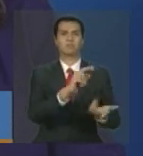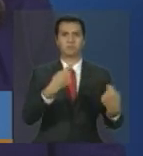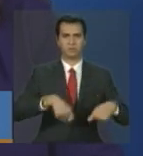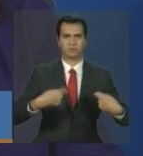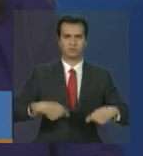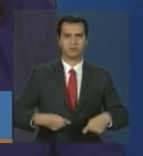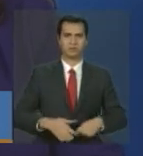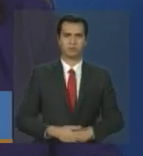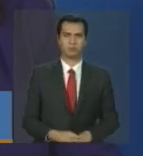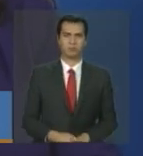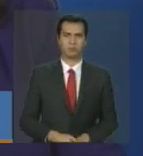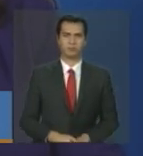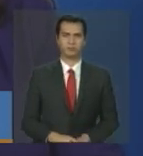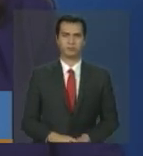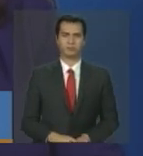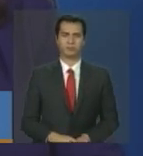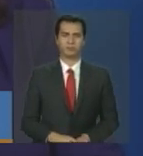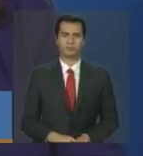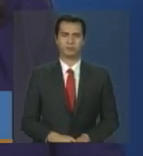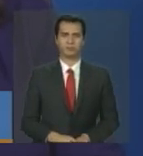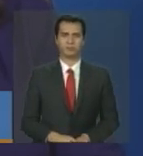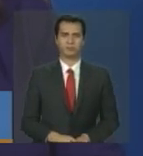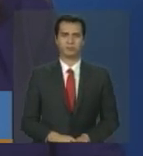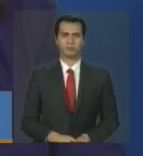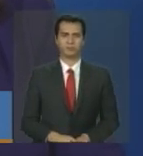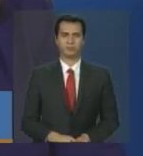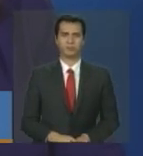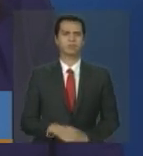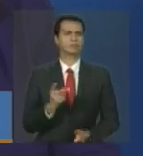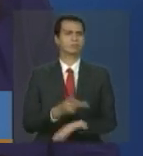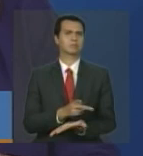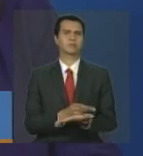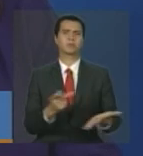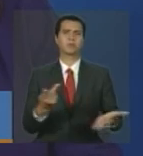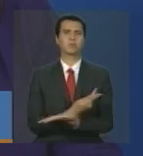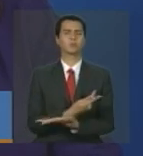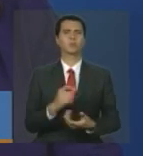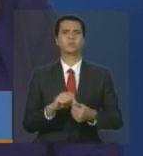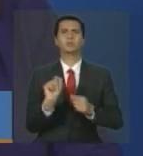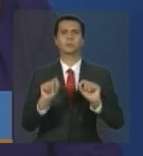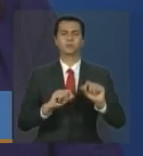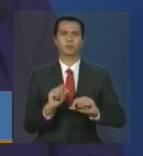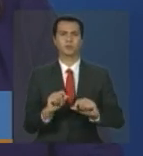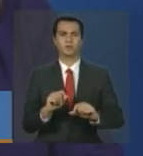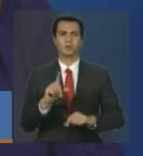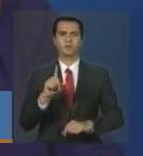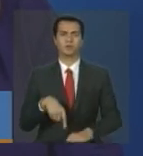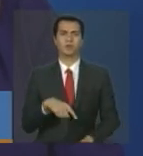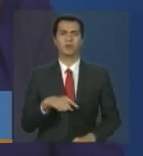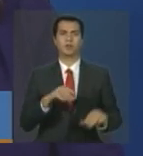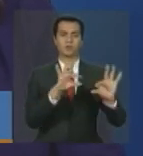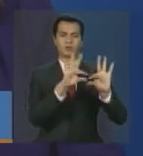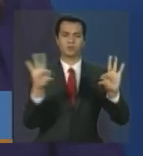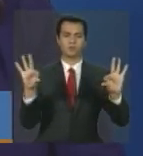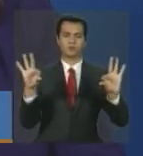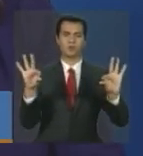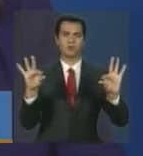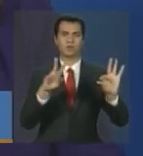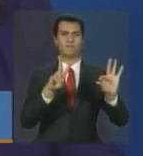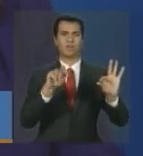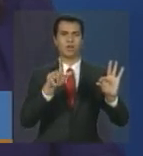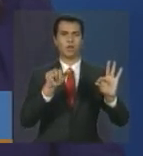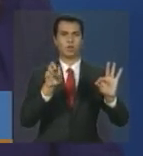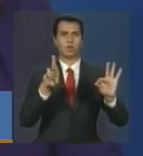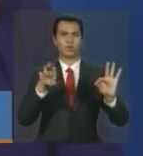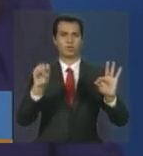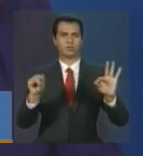respondidas e uma coisa que acontece comumente são os campos de valores os campos de